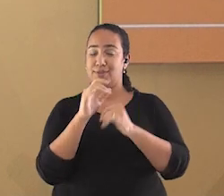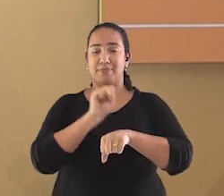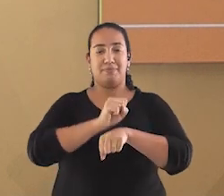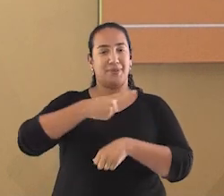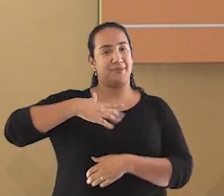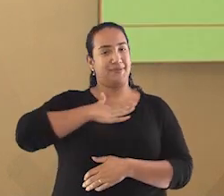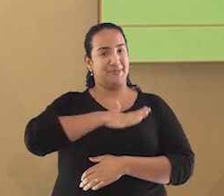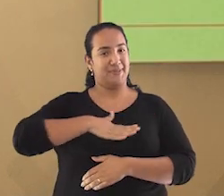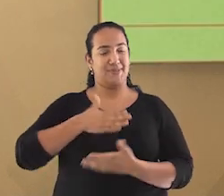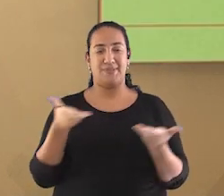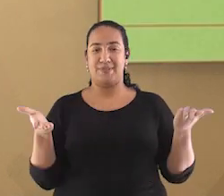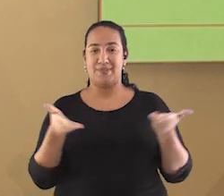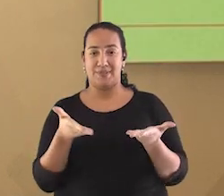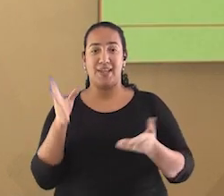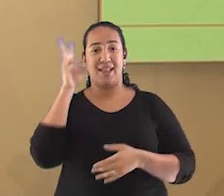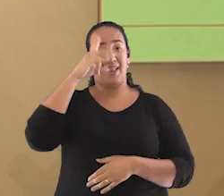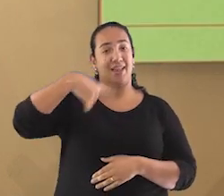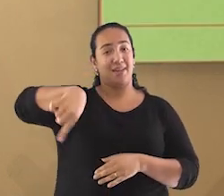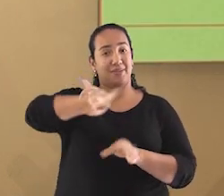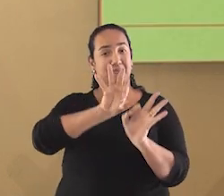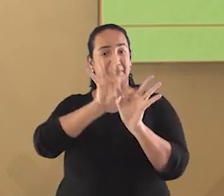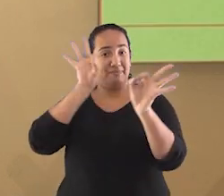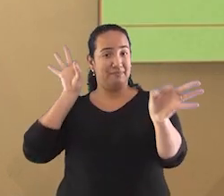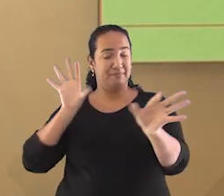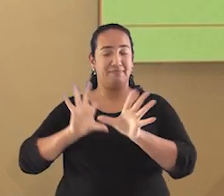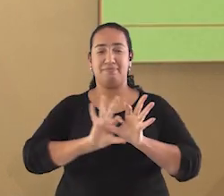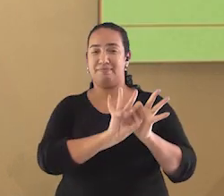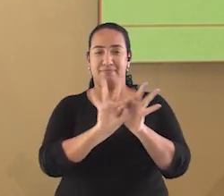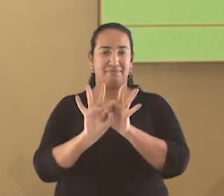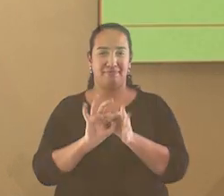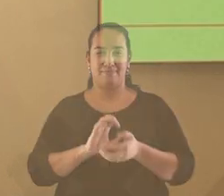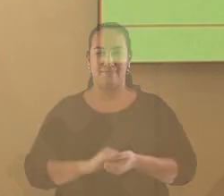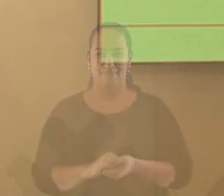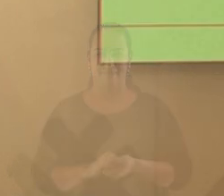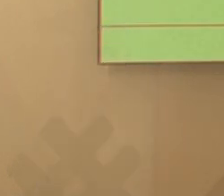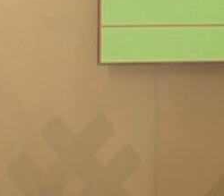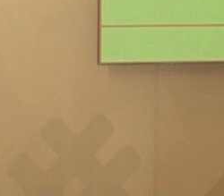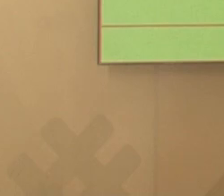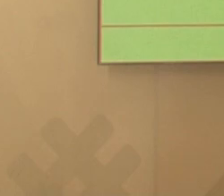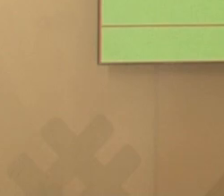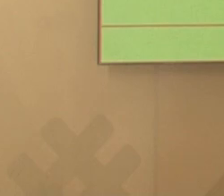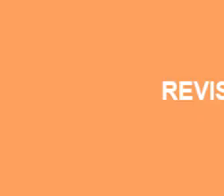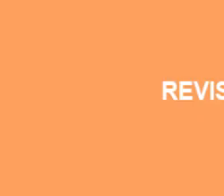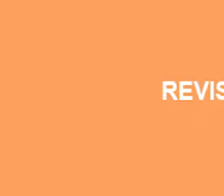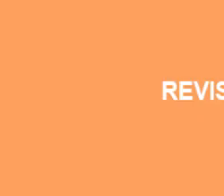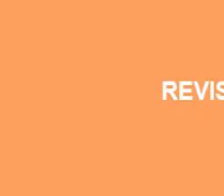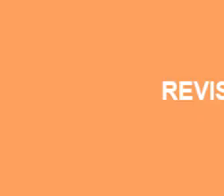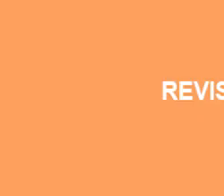Espero que tenha gostado do conteúdo de hoje e lembre-se, mesmo distante, estamos juntos.